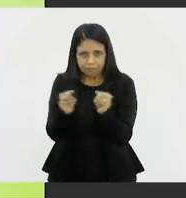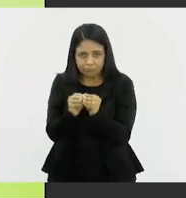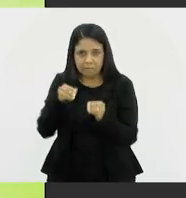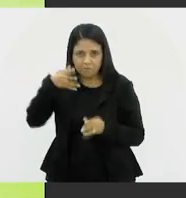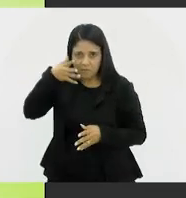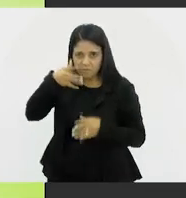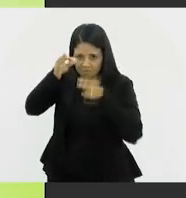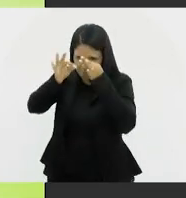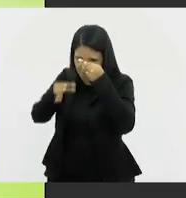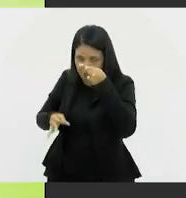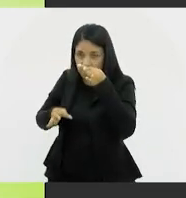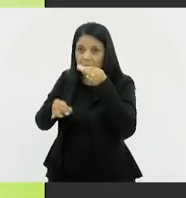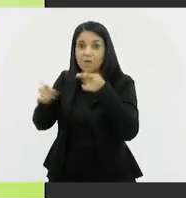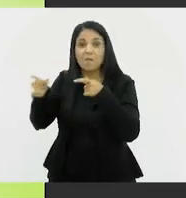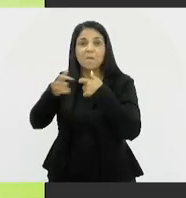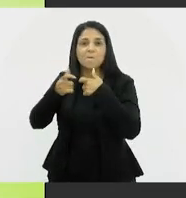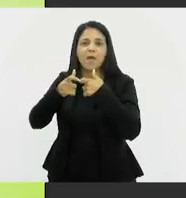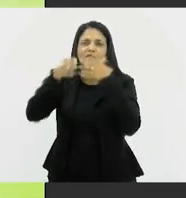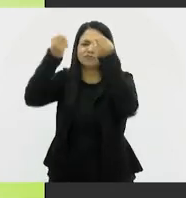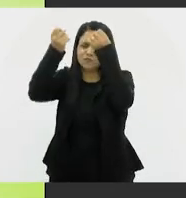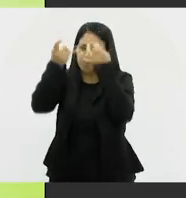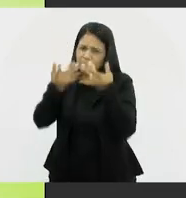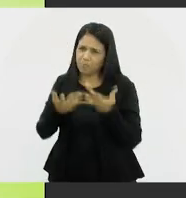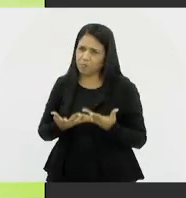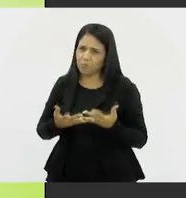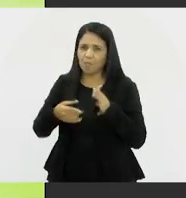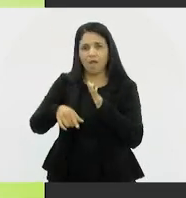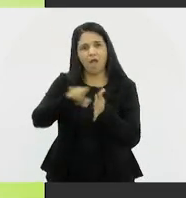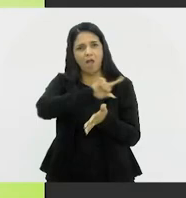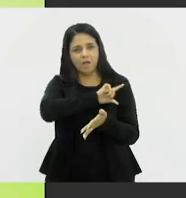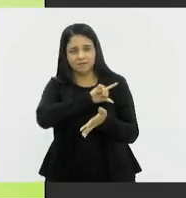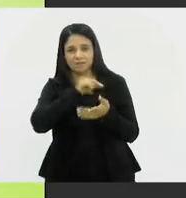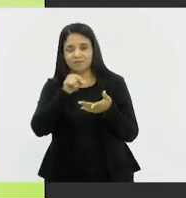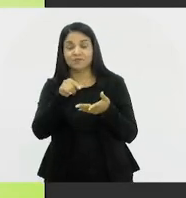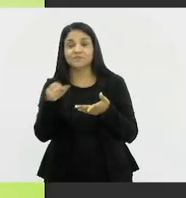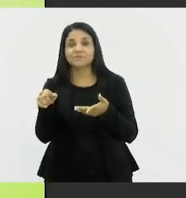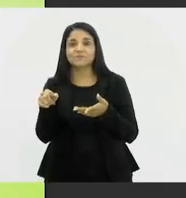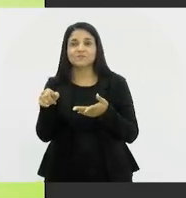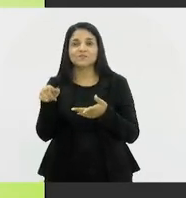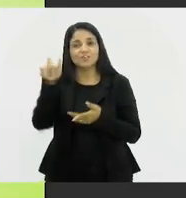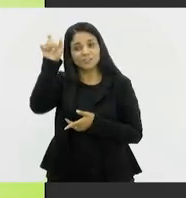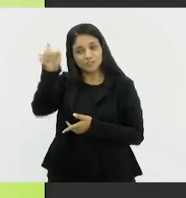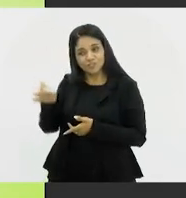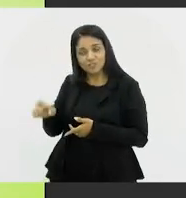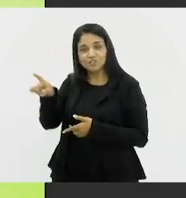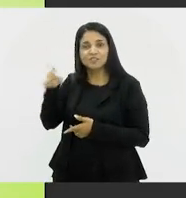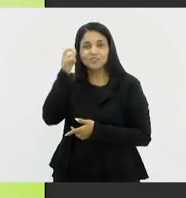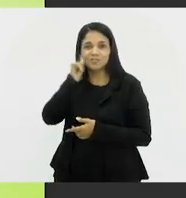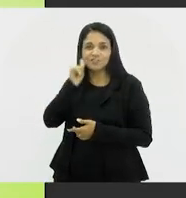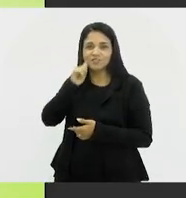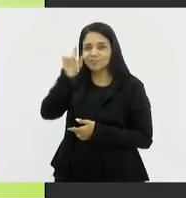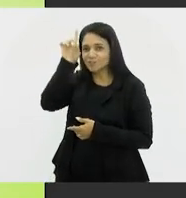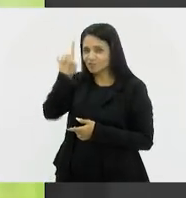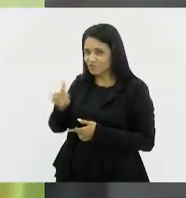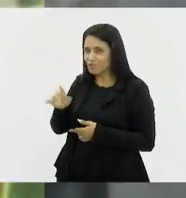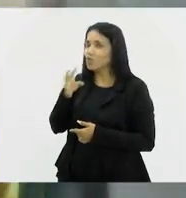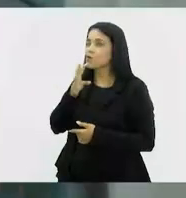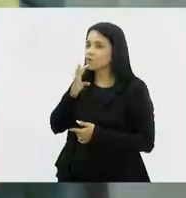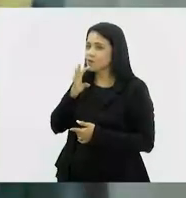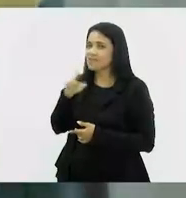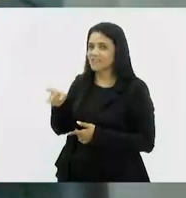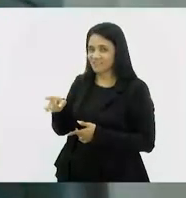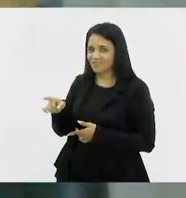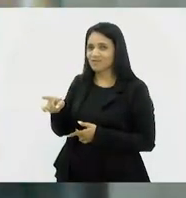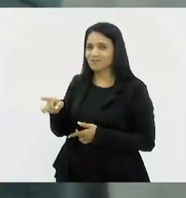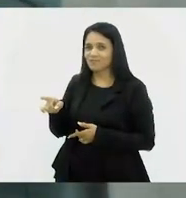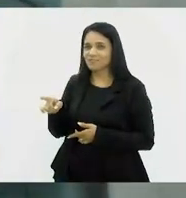que o nosso médico já falou bastante, a nossa querida diretora, que eu conheço, né, a casa... Cadê